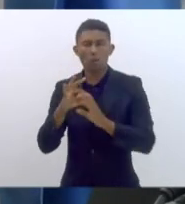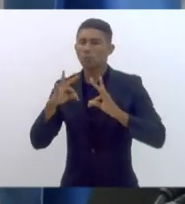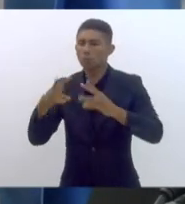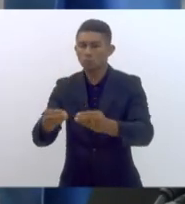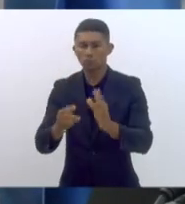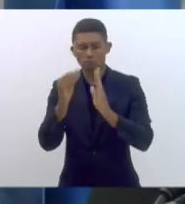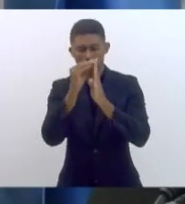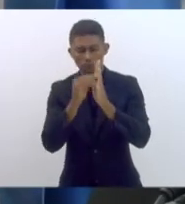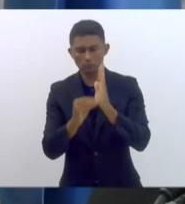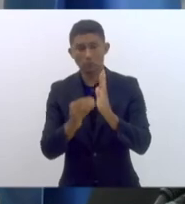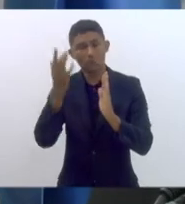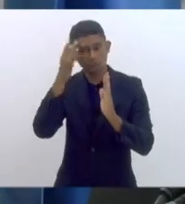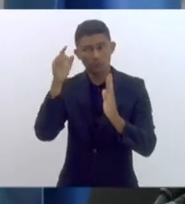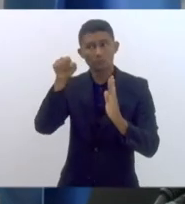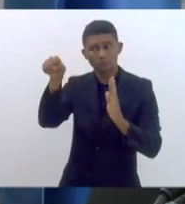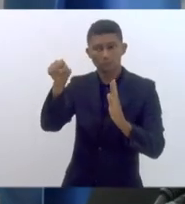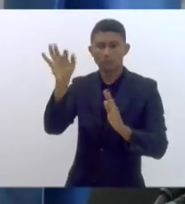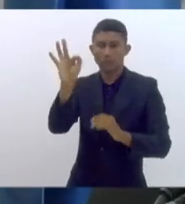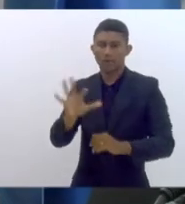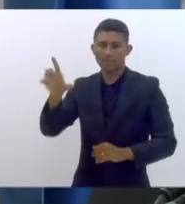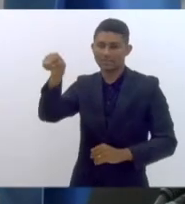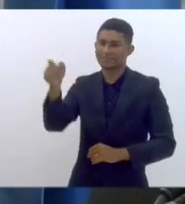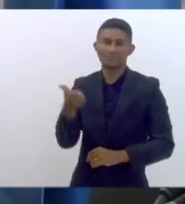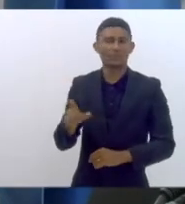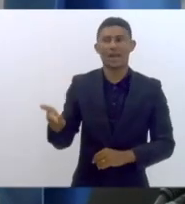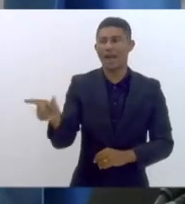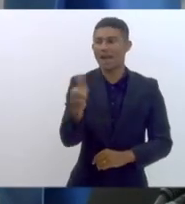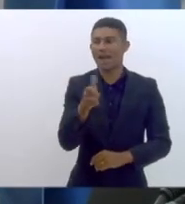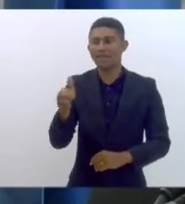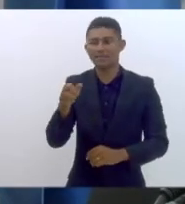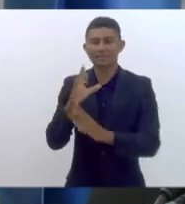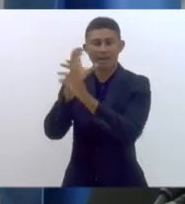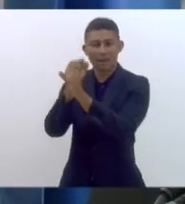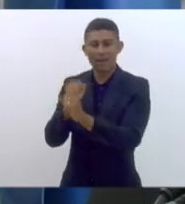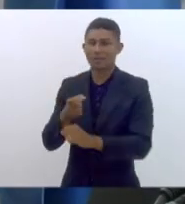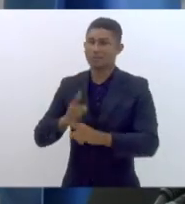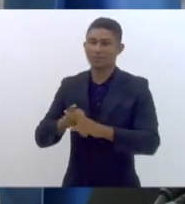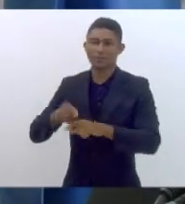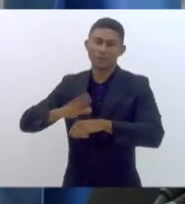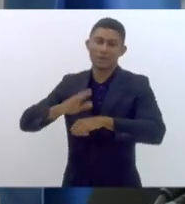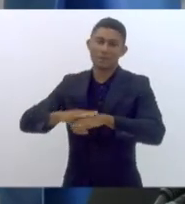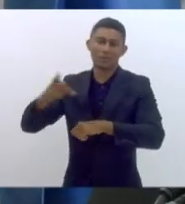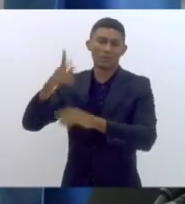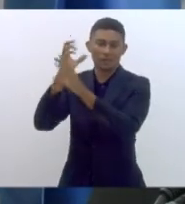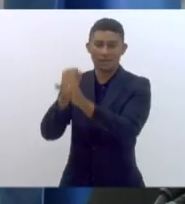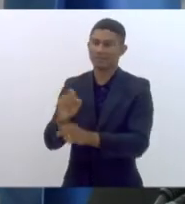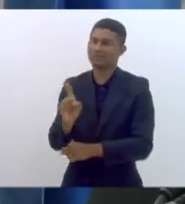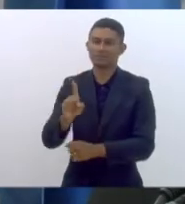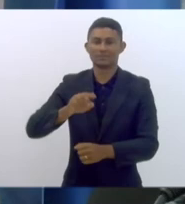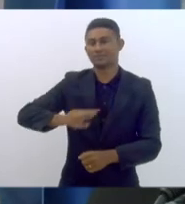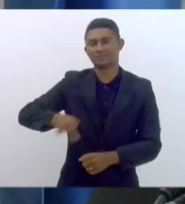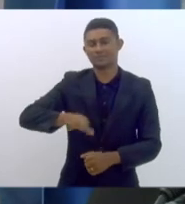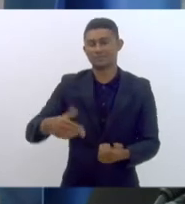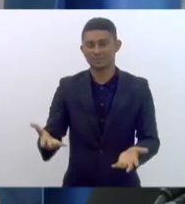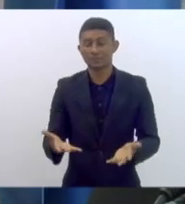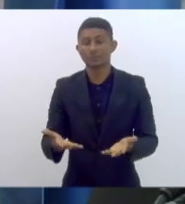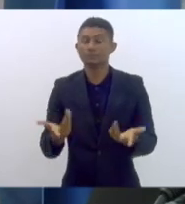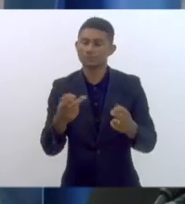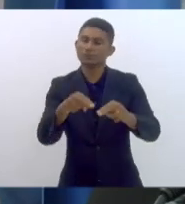tenha esses cálculos simulados, o que, que seria hoje, porque a Fazenda não calcula isso. Né? Então, por isso que eu